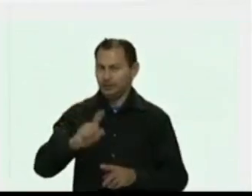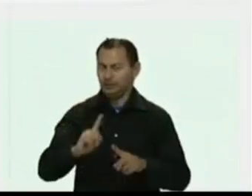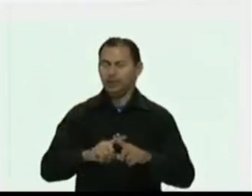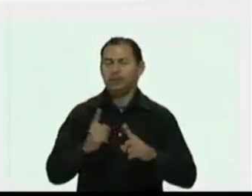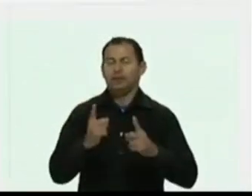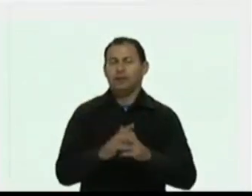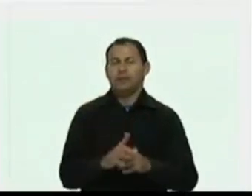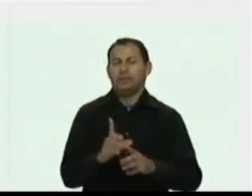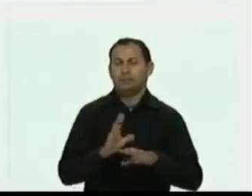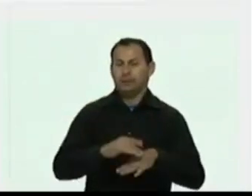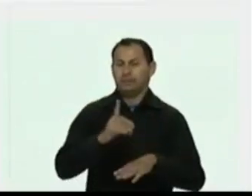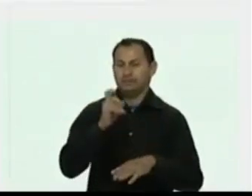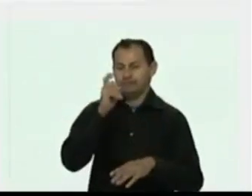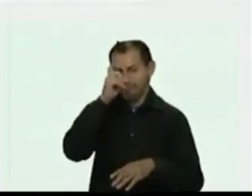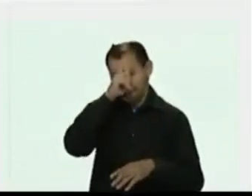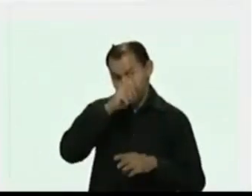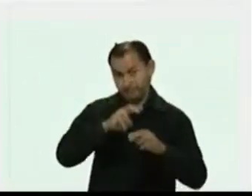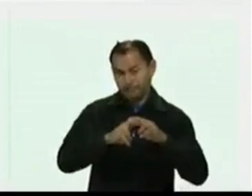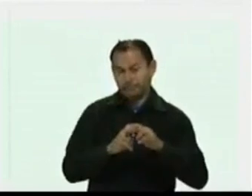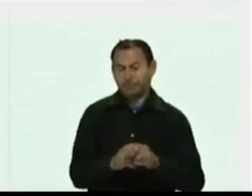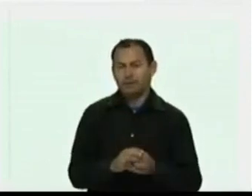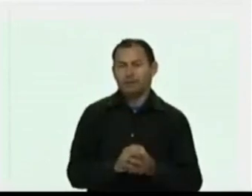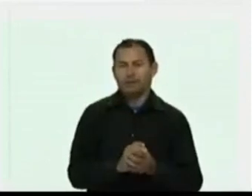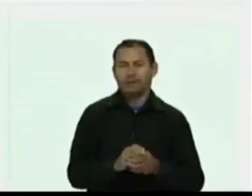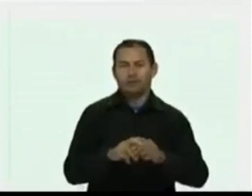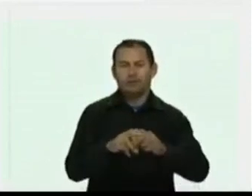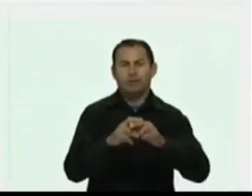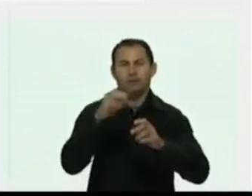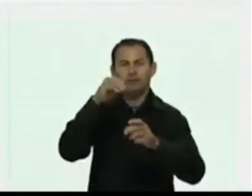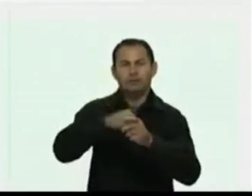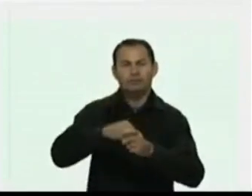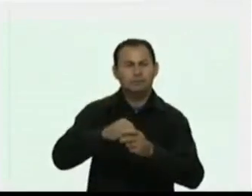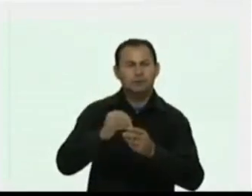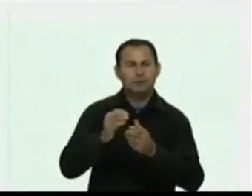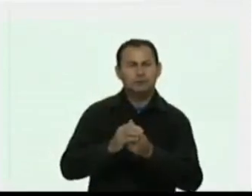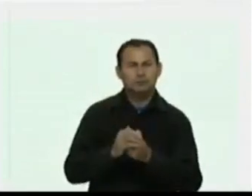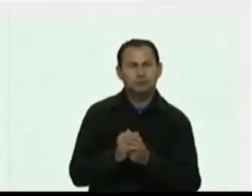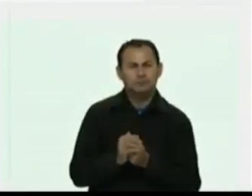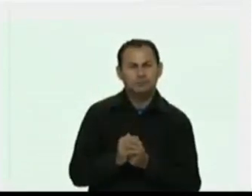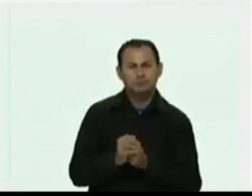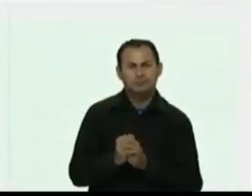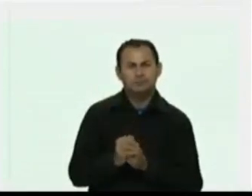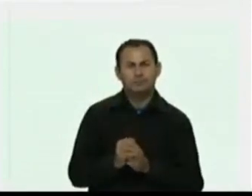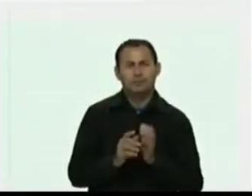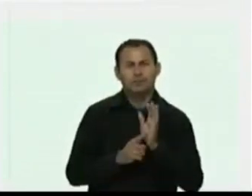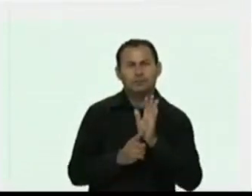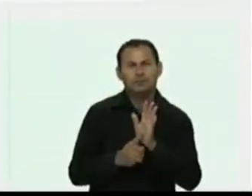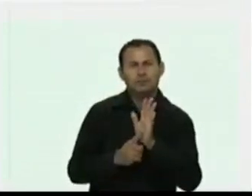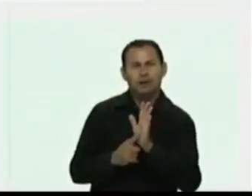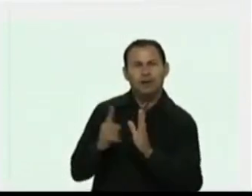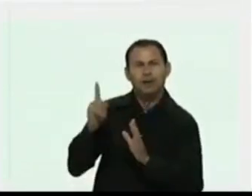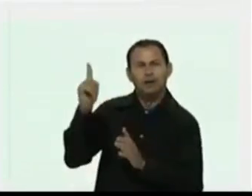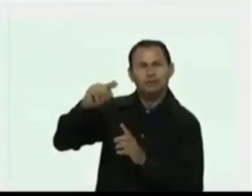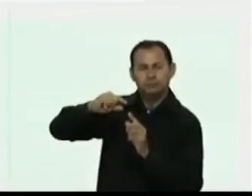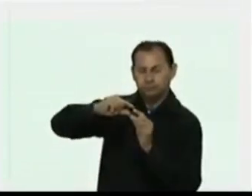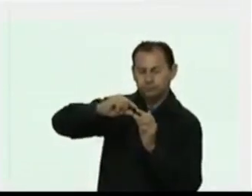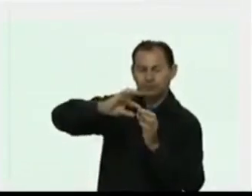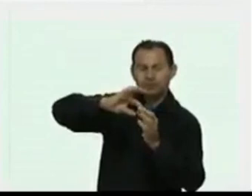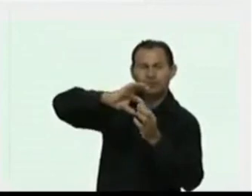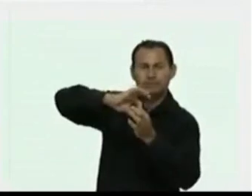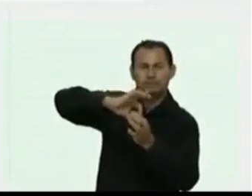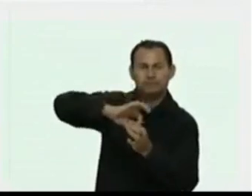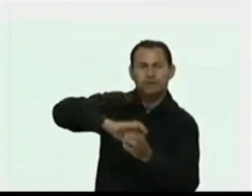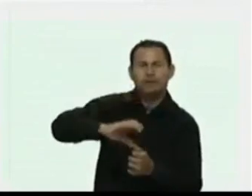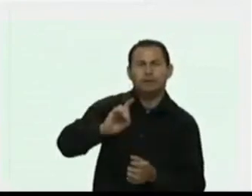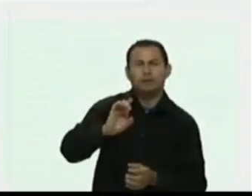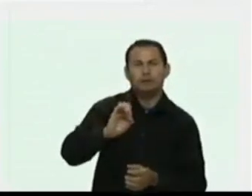é bem mais complexo. Então, exons e introns aí que estão sendo mostrados aí, só os